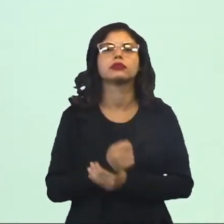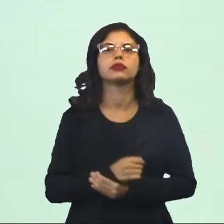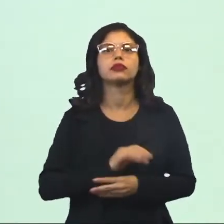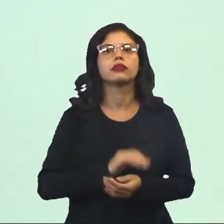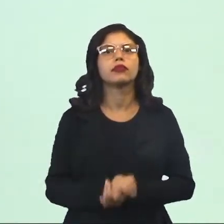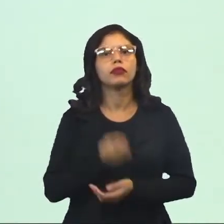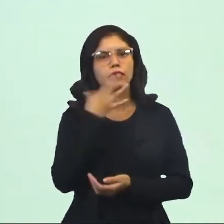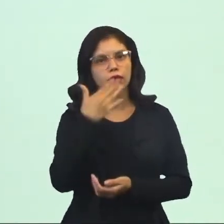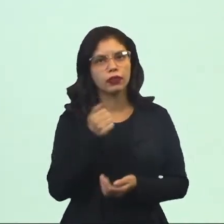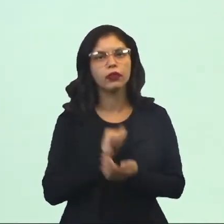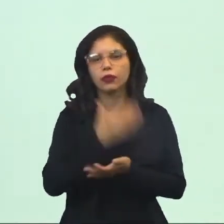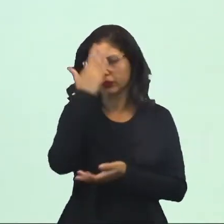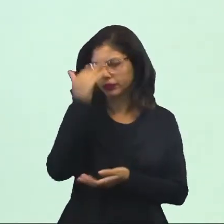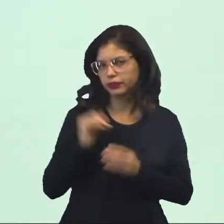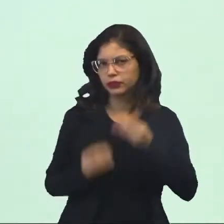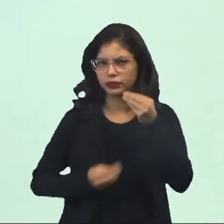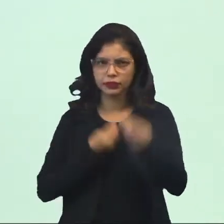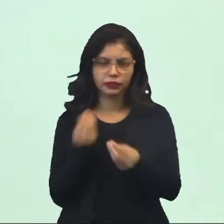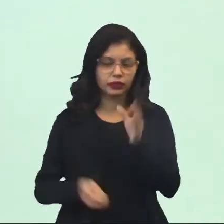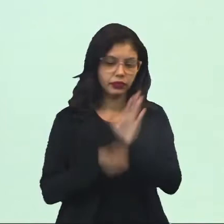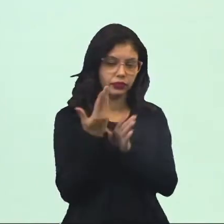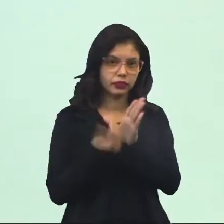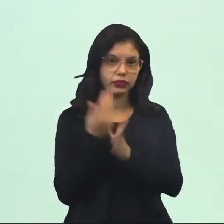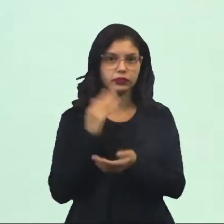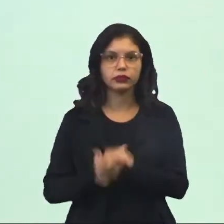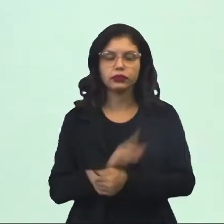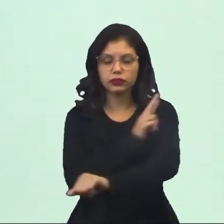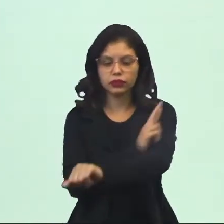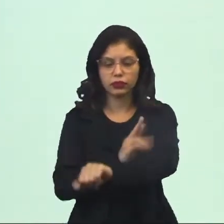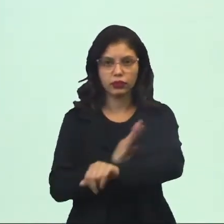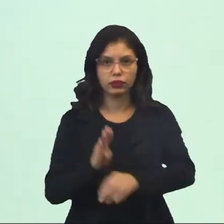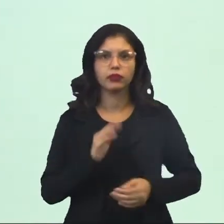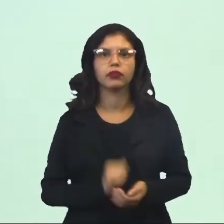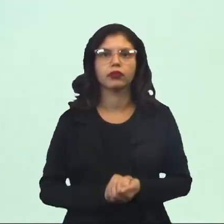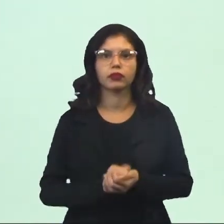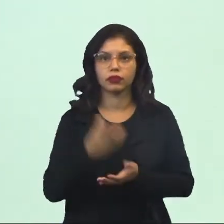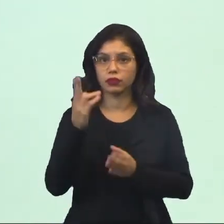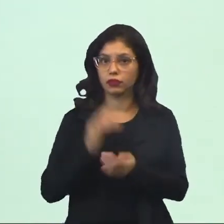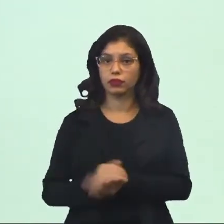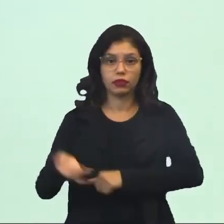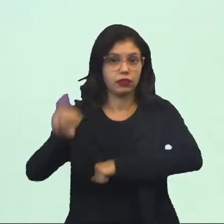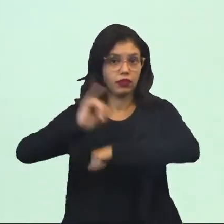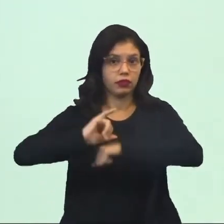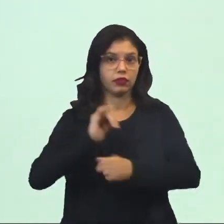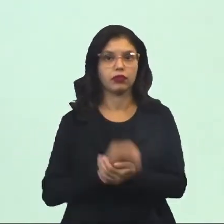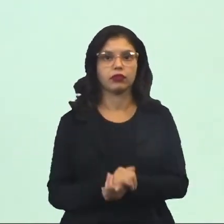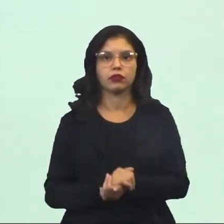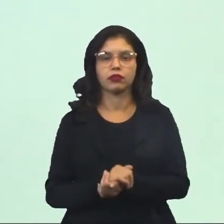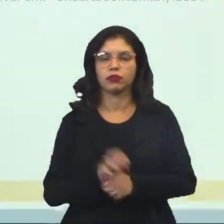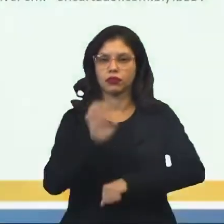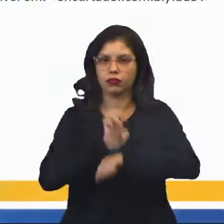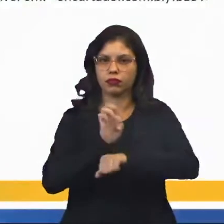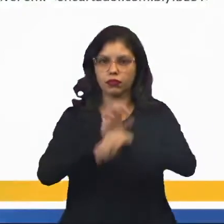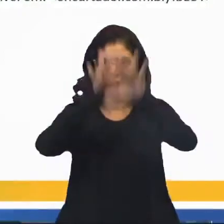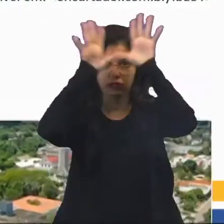bem? Gostaram de saber como foi o surgimento de Rio Branco, capital do estado do Acre? Vamos então à próxima imagem.